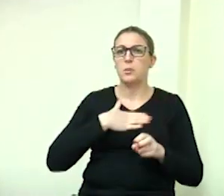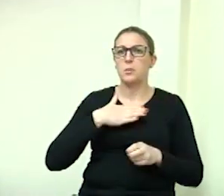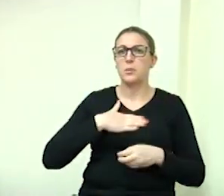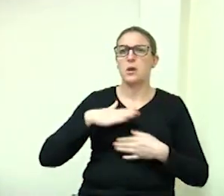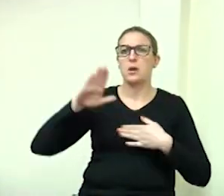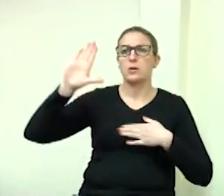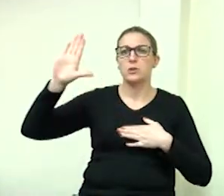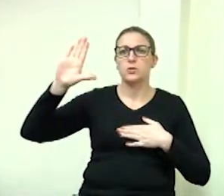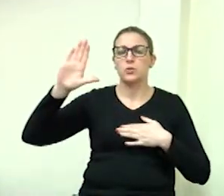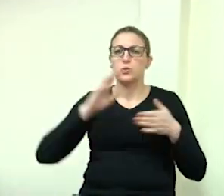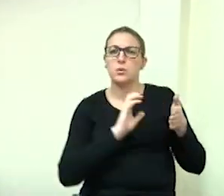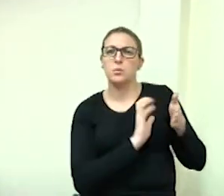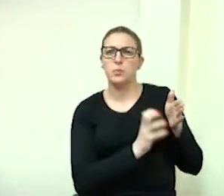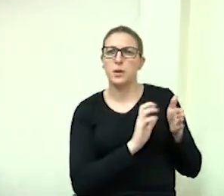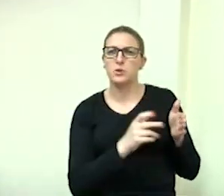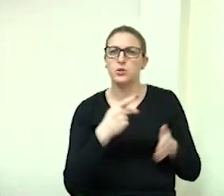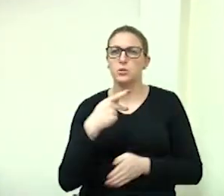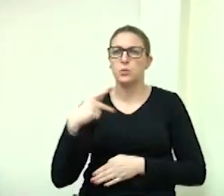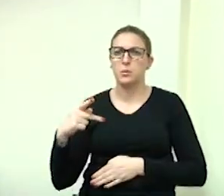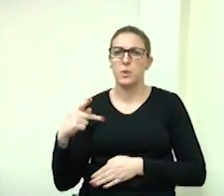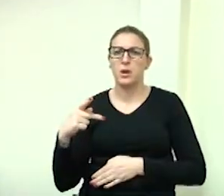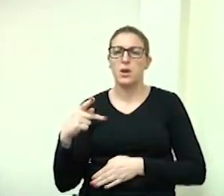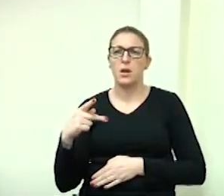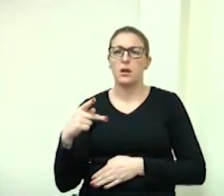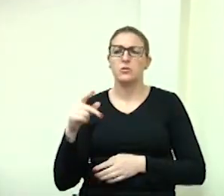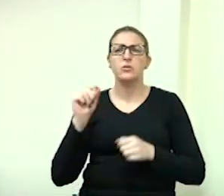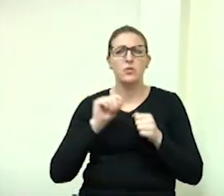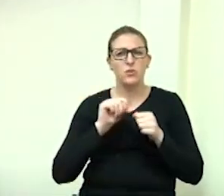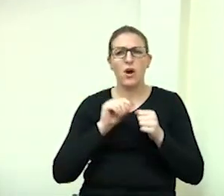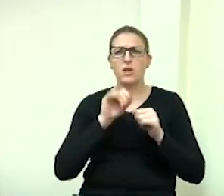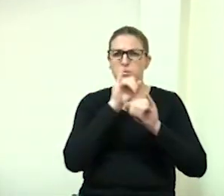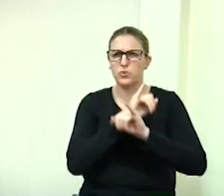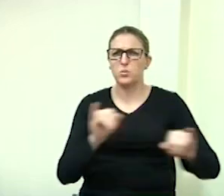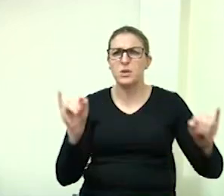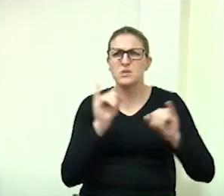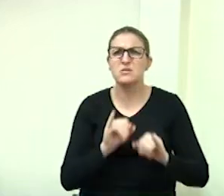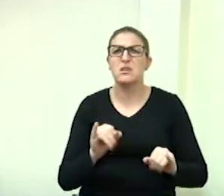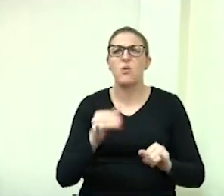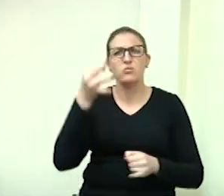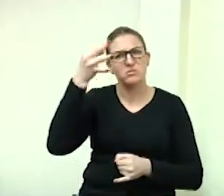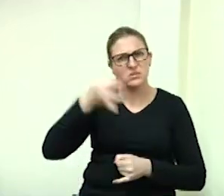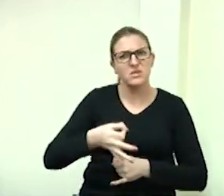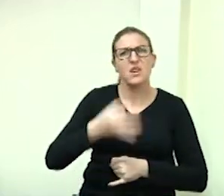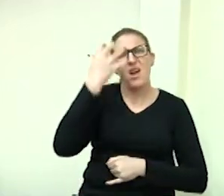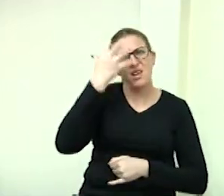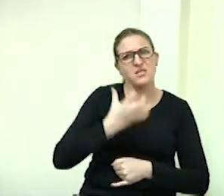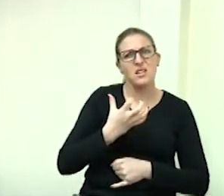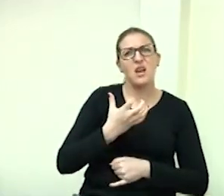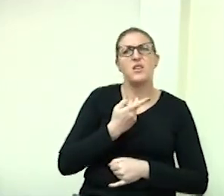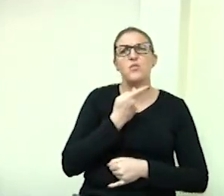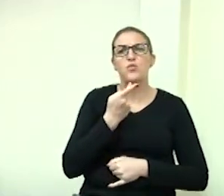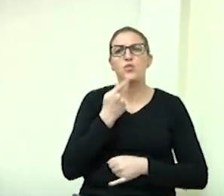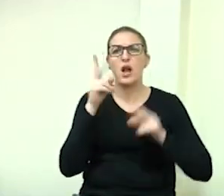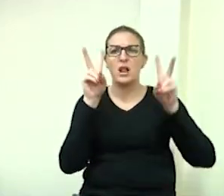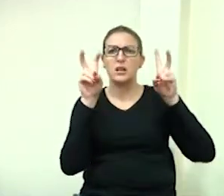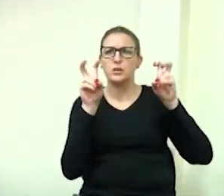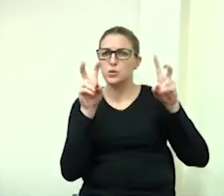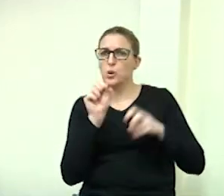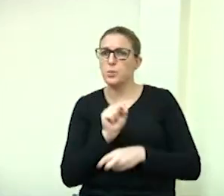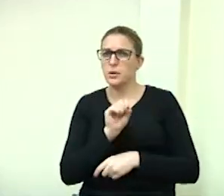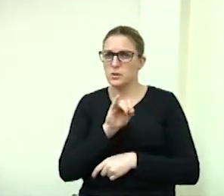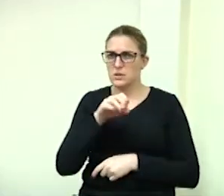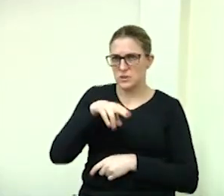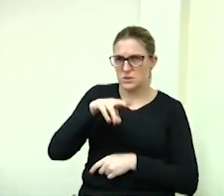vai lá faz uma matéria decente e fala a verdade sobre o cine e se vai escrever sobre mim escreva a verdade